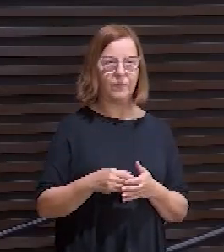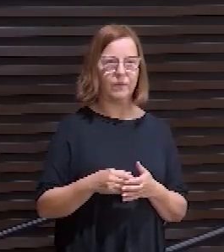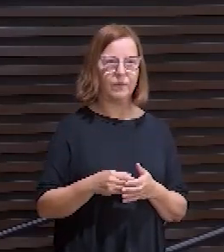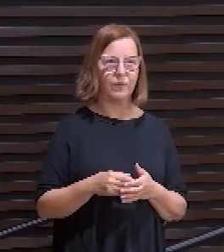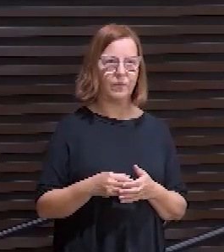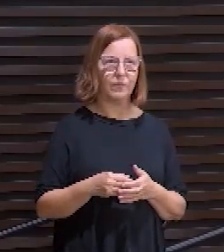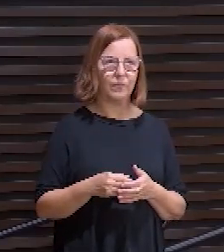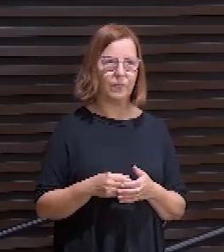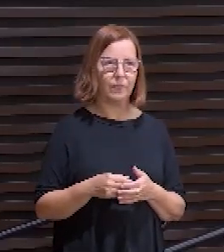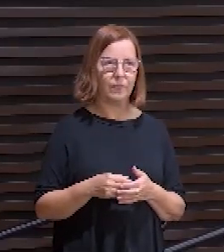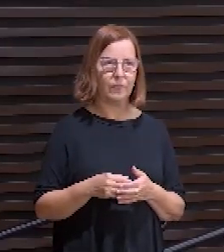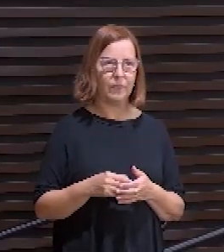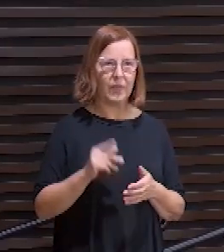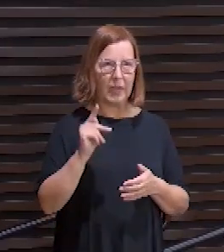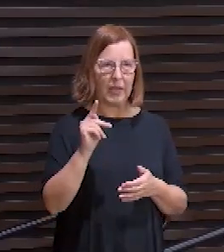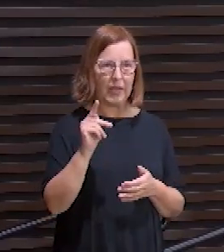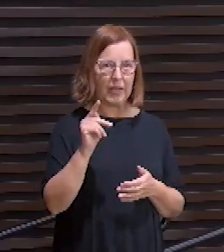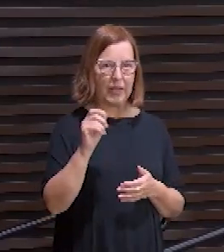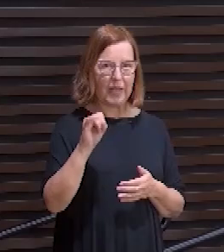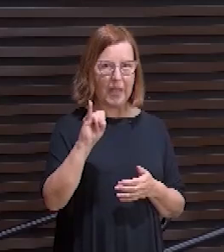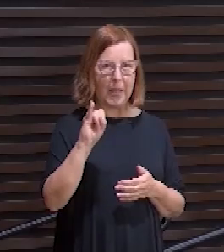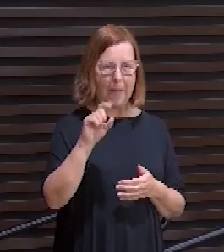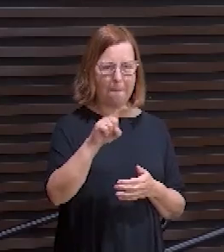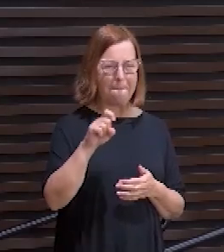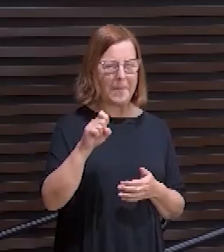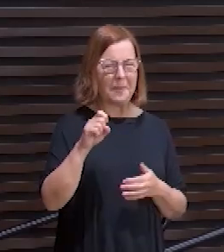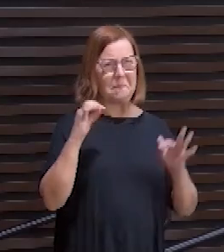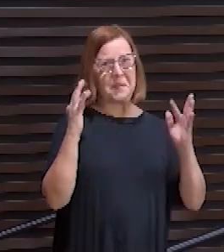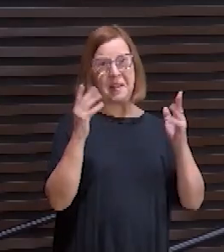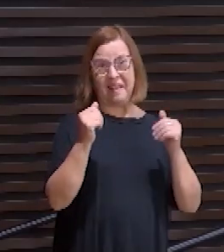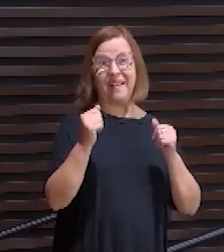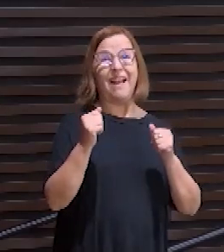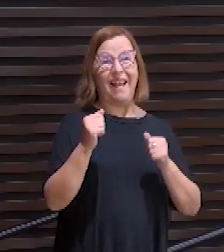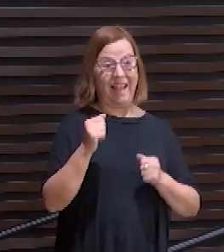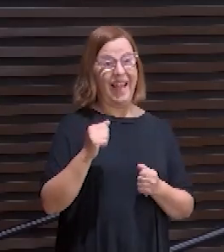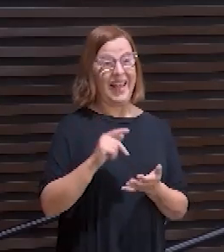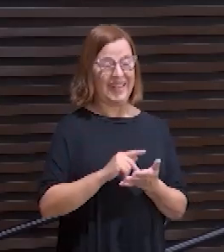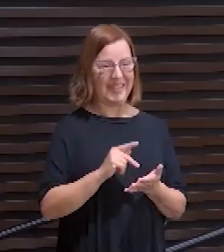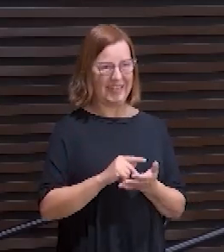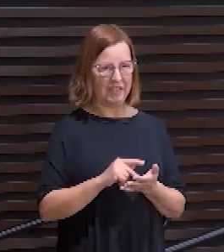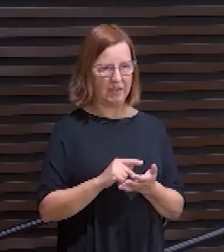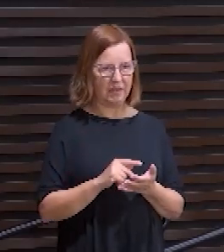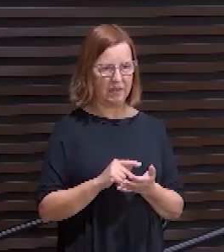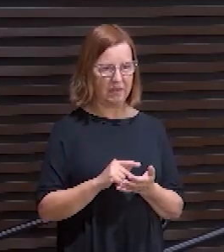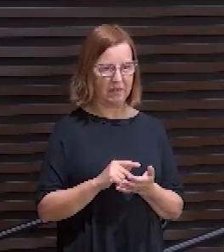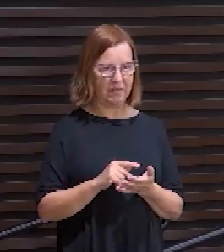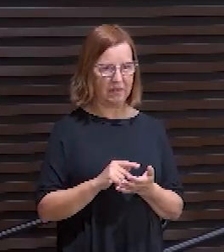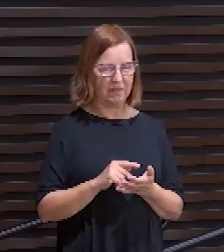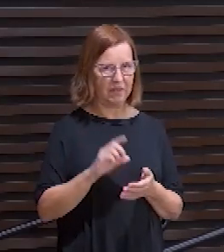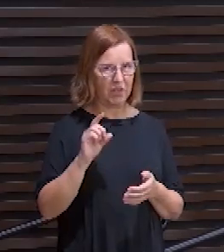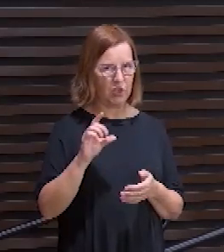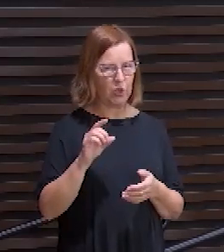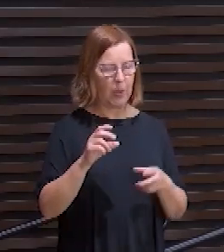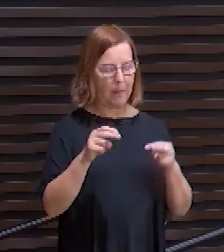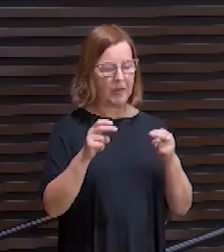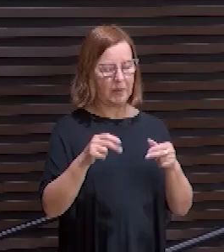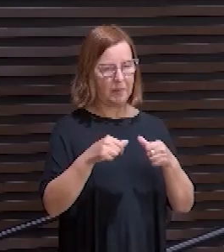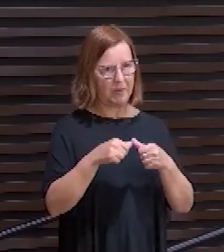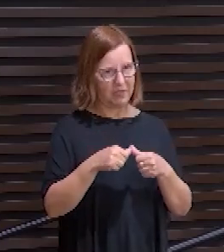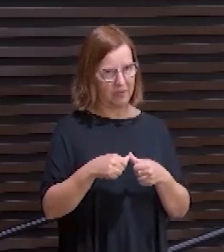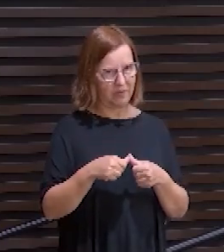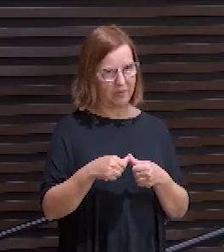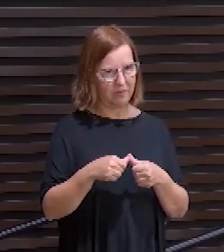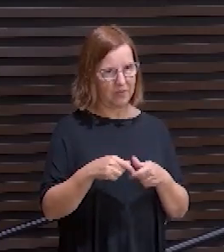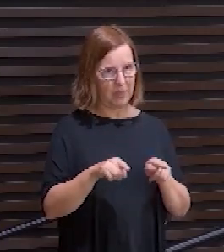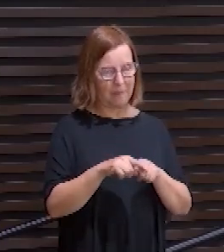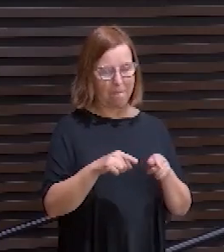O Pix, maravilhoso, não é? Nossa, top, eu uso pra caramba. A gente só vê esse lado. Mas acabou a